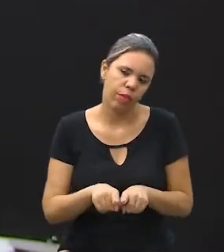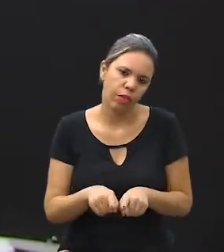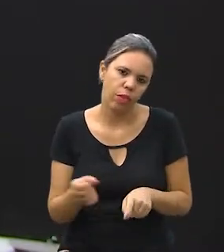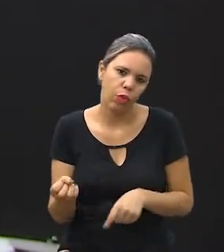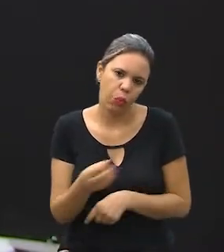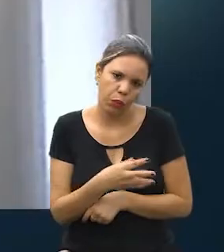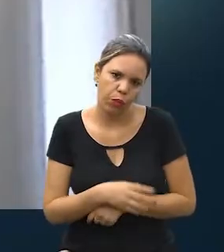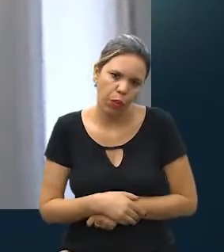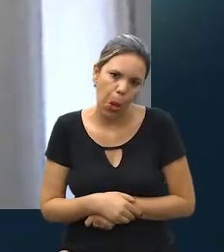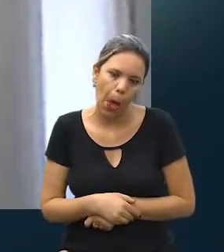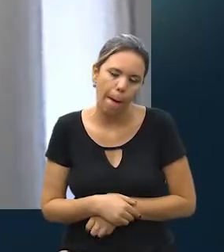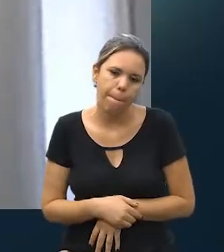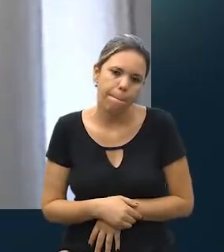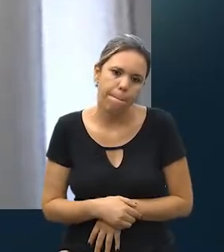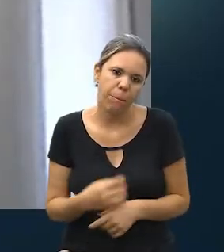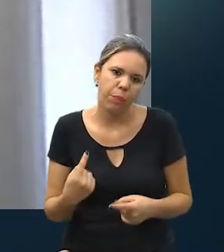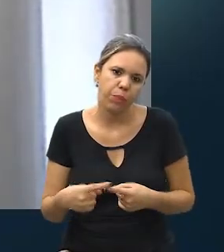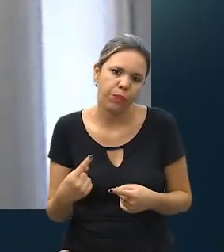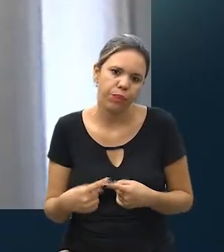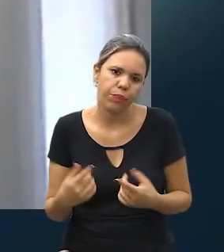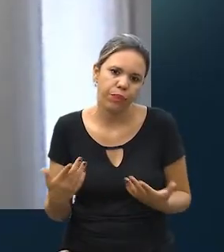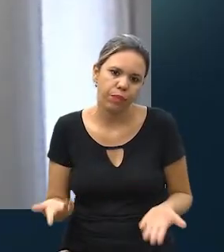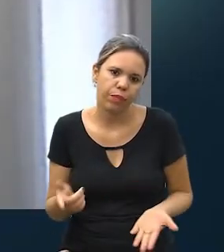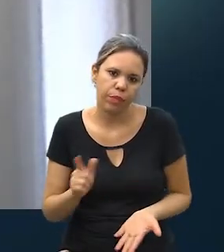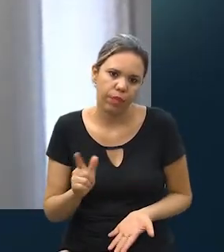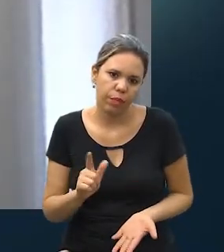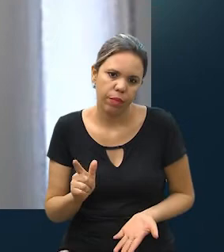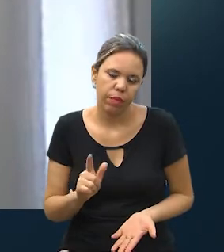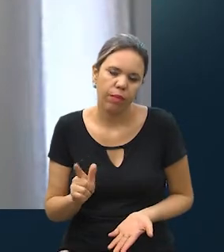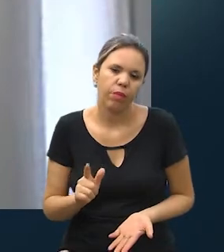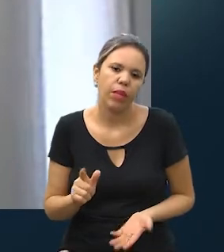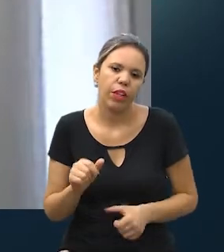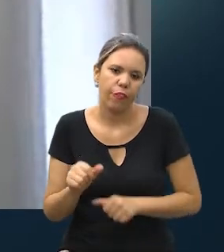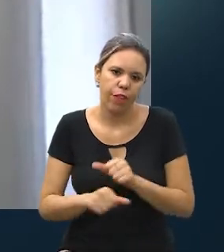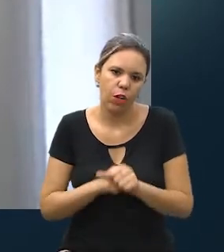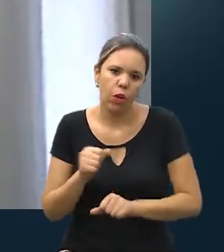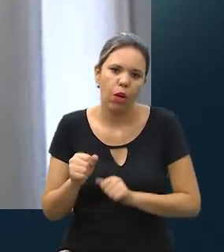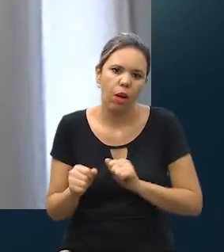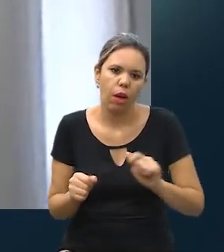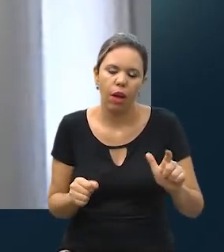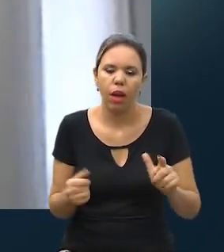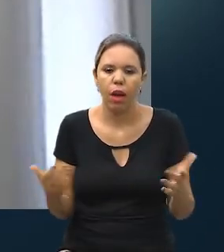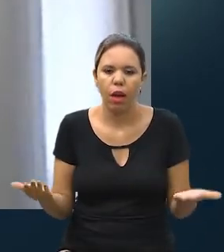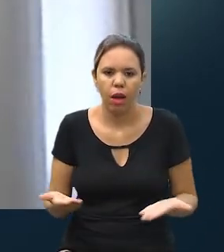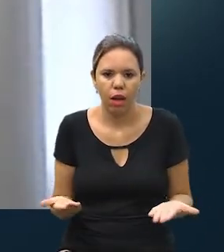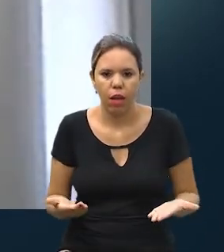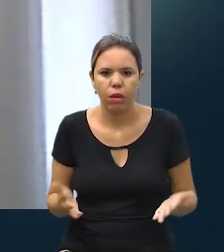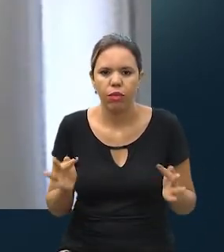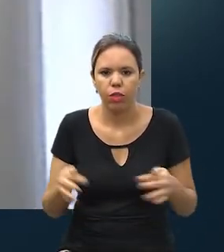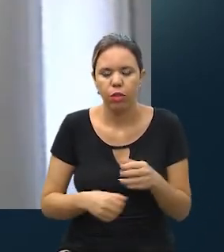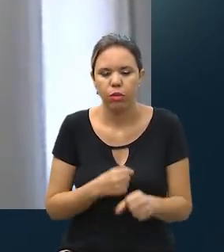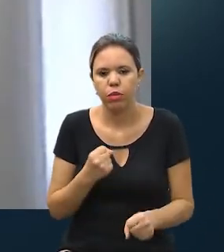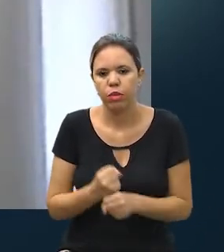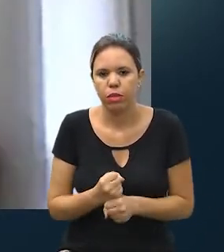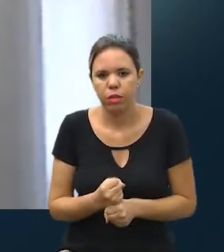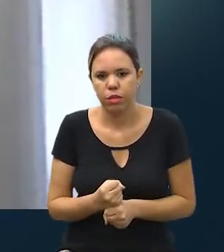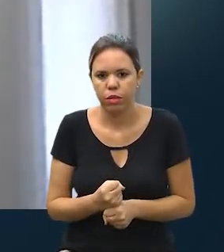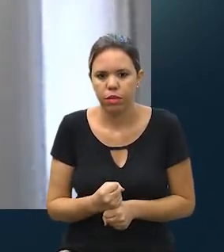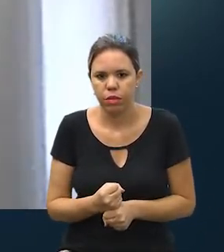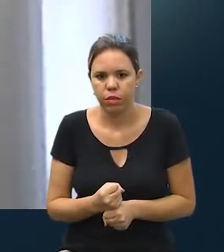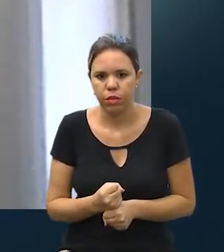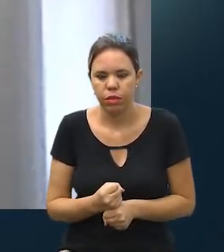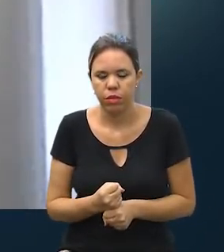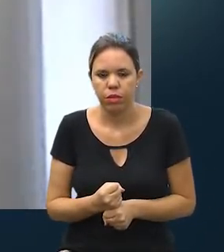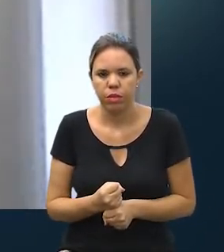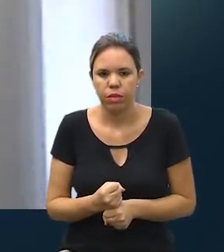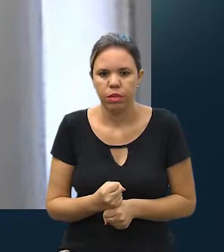muito novo, né? Porque, óbvio que ele virou um plano A agora, mais para o final do ano, né? Quando eu